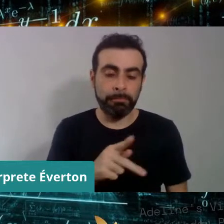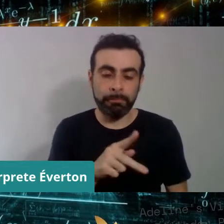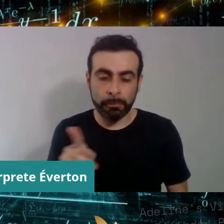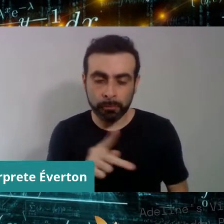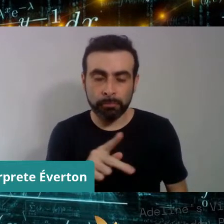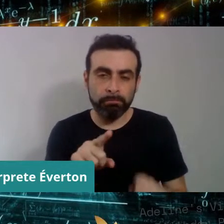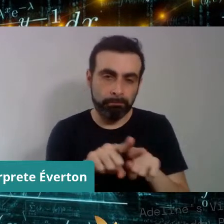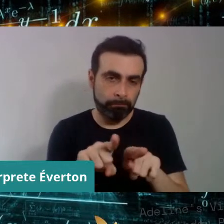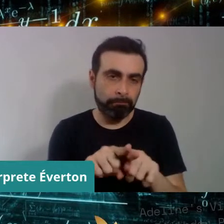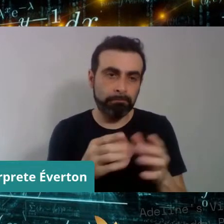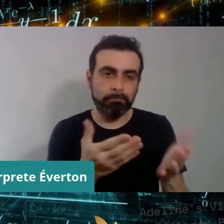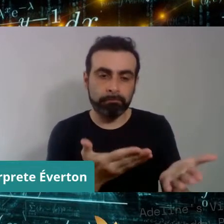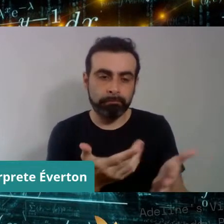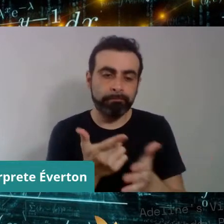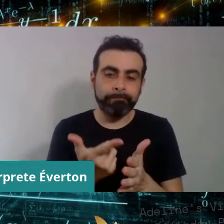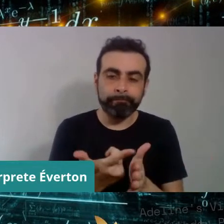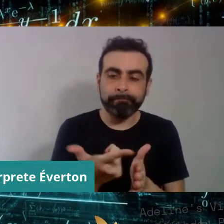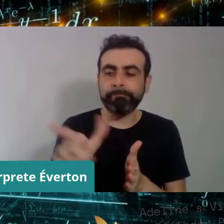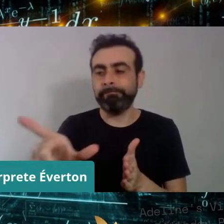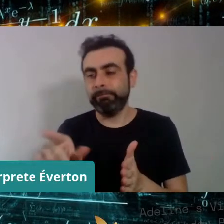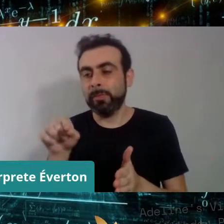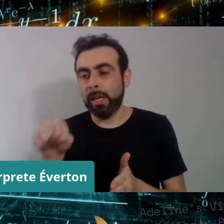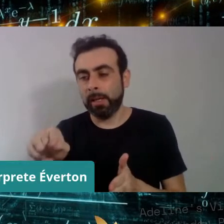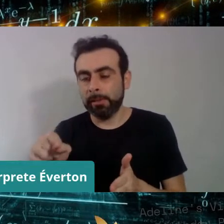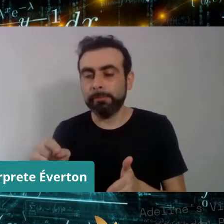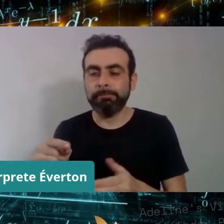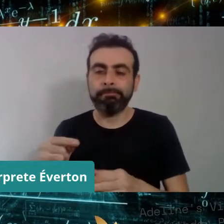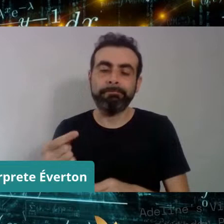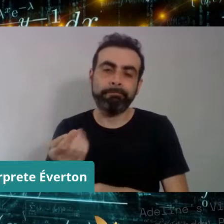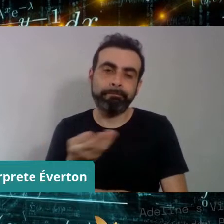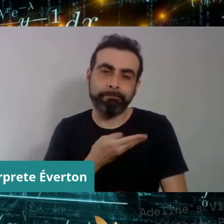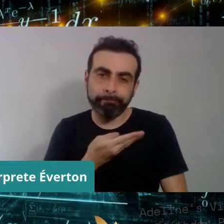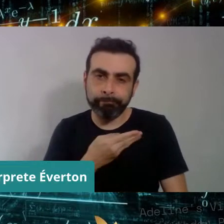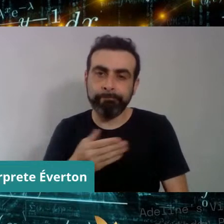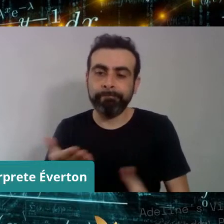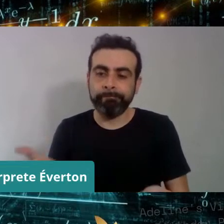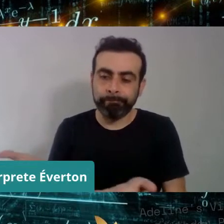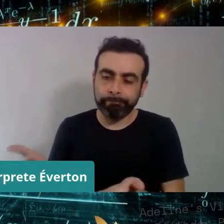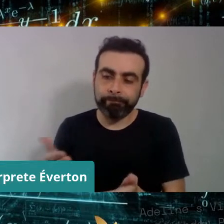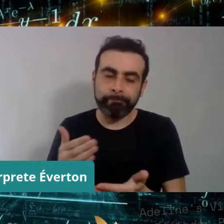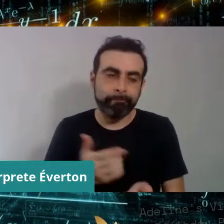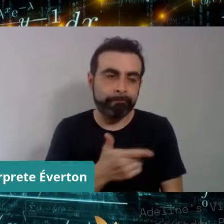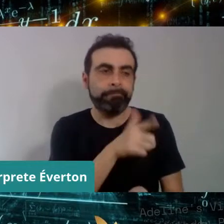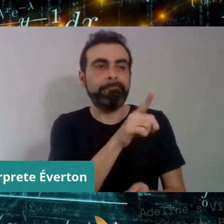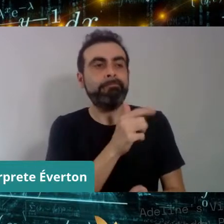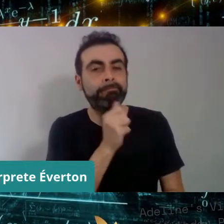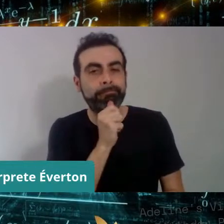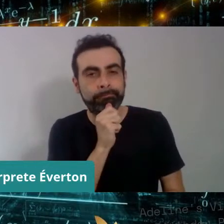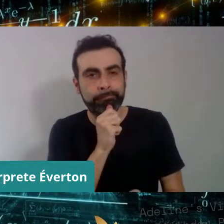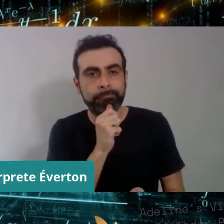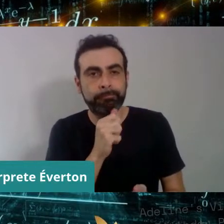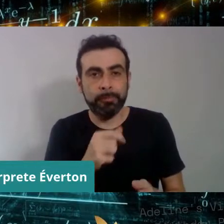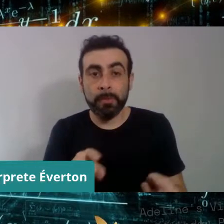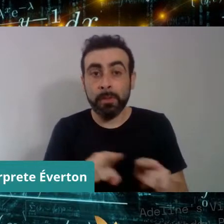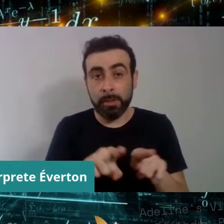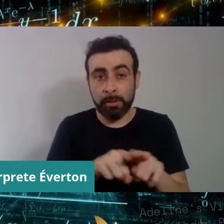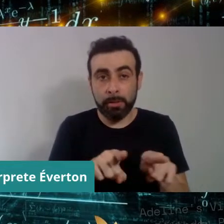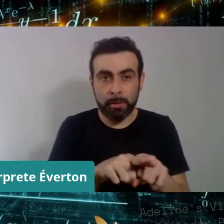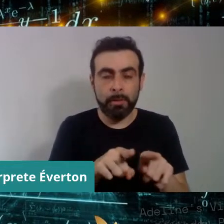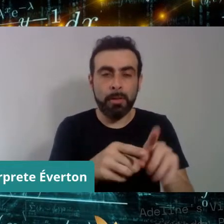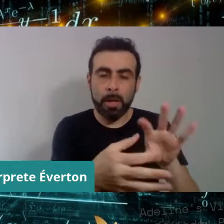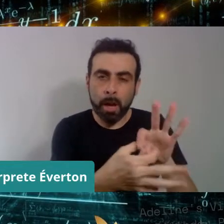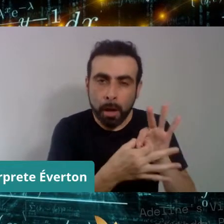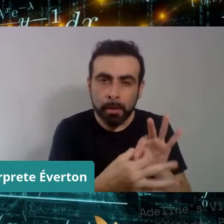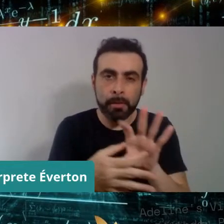professores, outros como colegas, né, outros ainda como amigos. Jamais